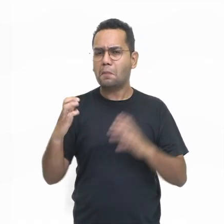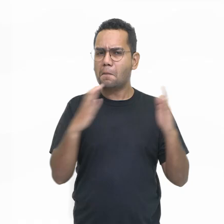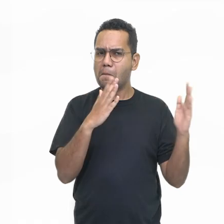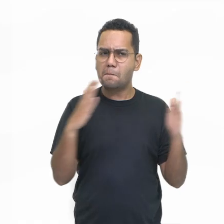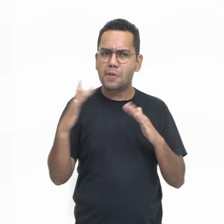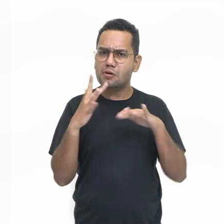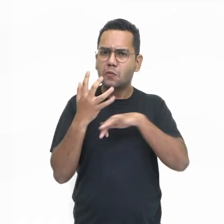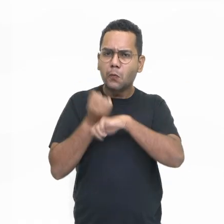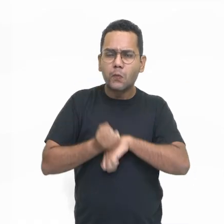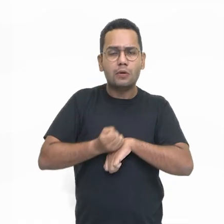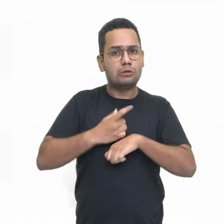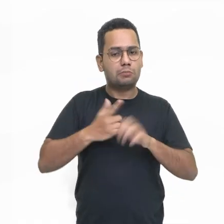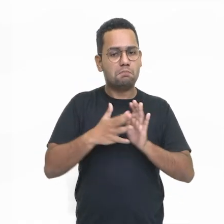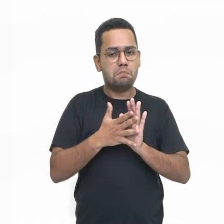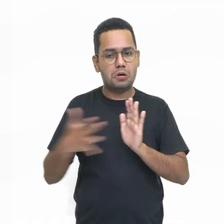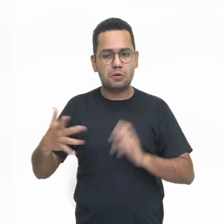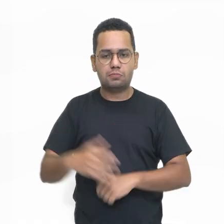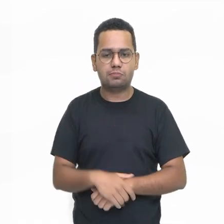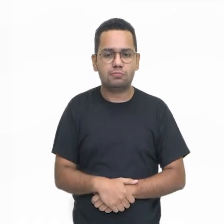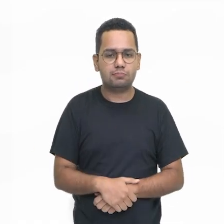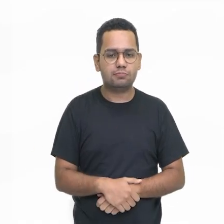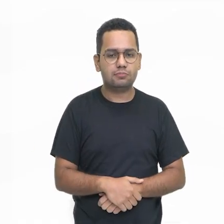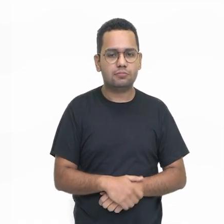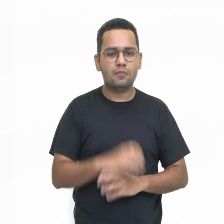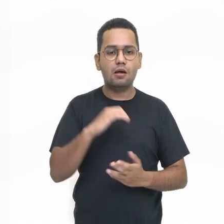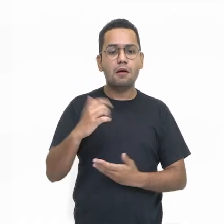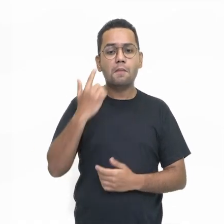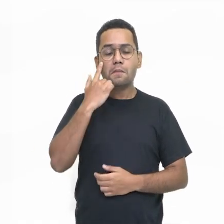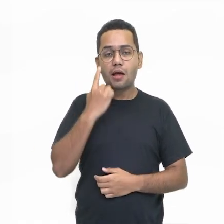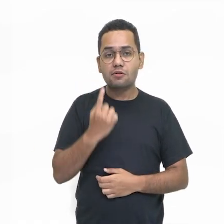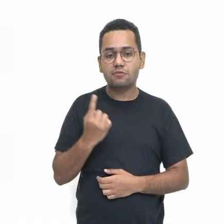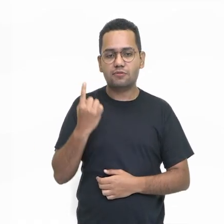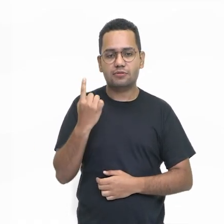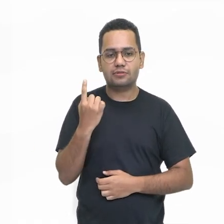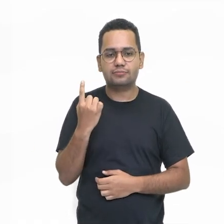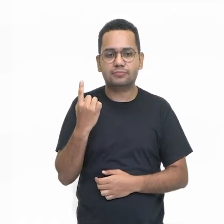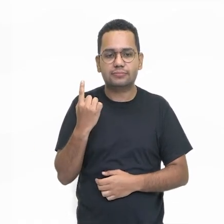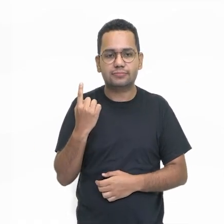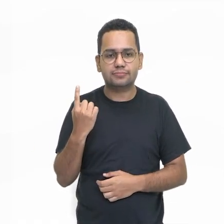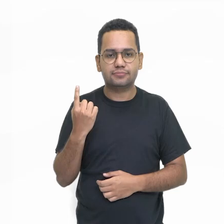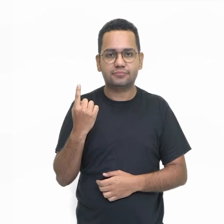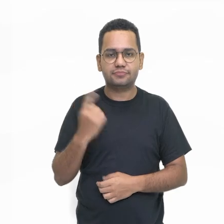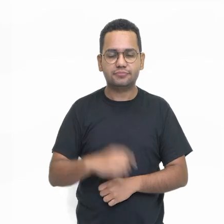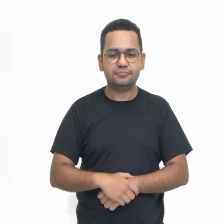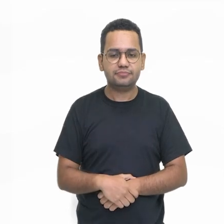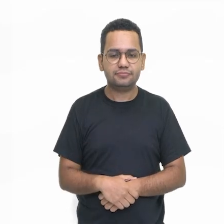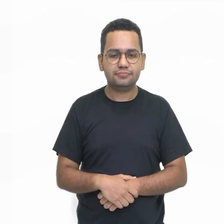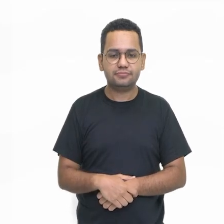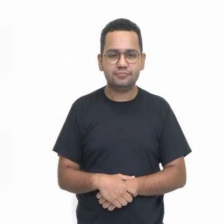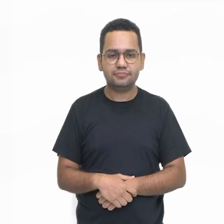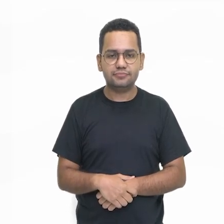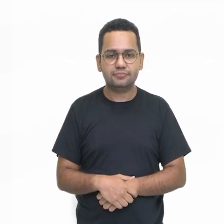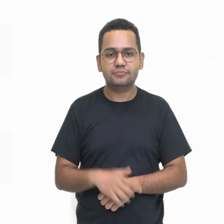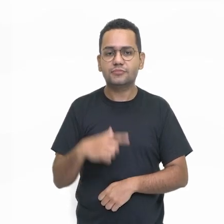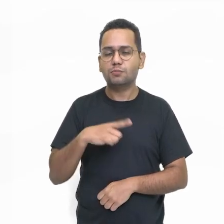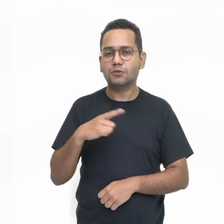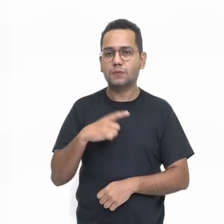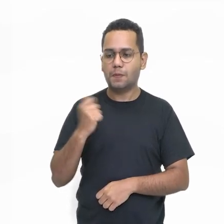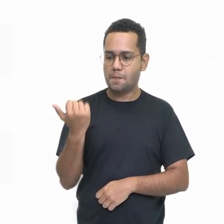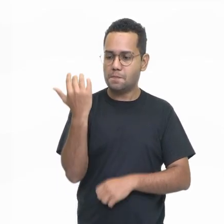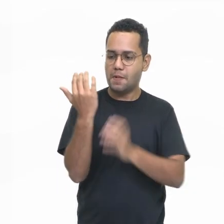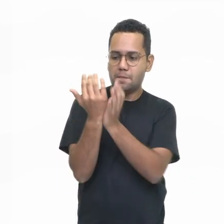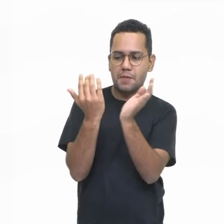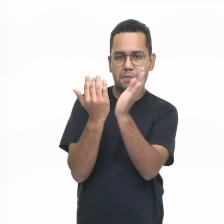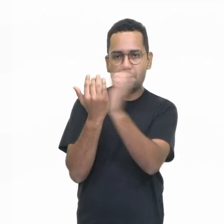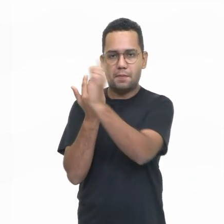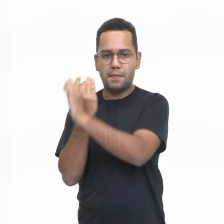prolongadas. Representantes dessa flora, perdão, eu falei fauna e flora, nós temos aí os cactos e as